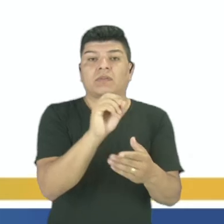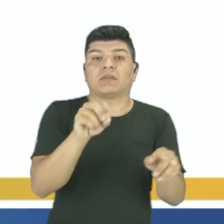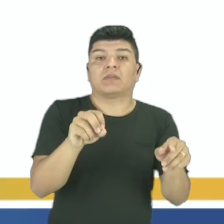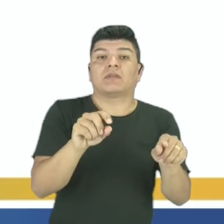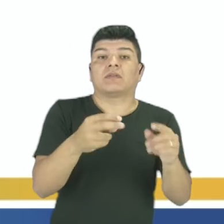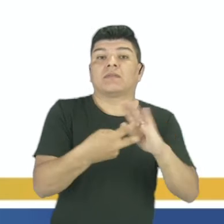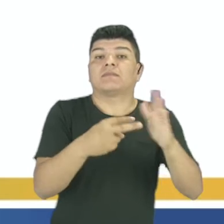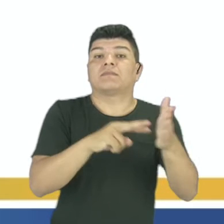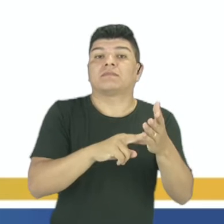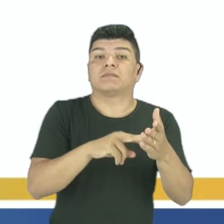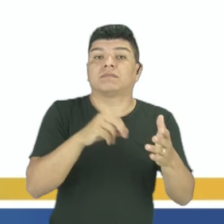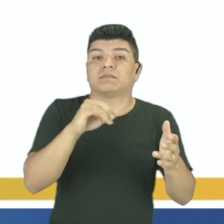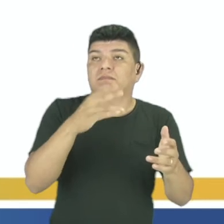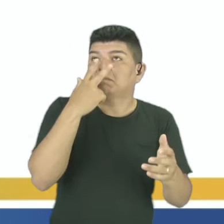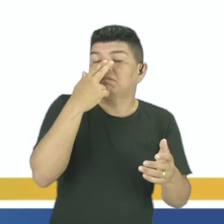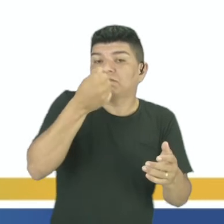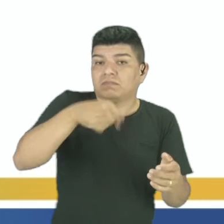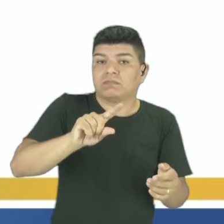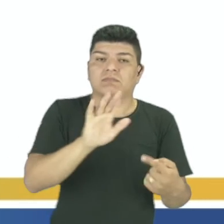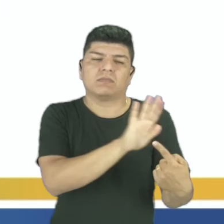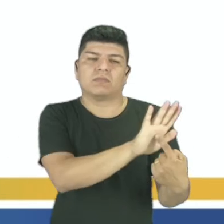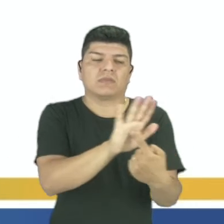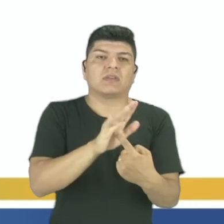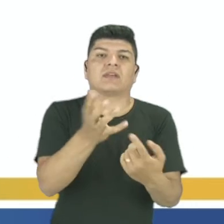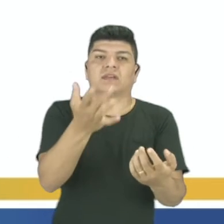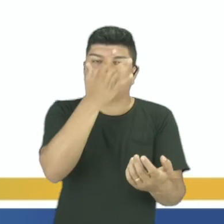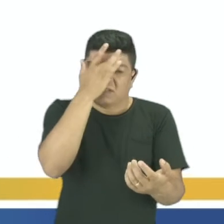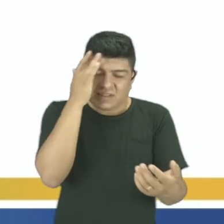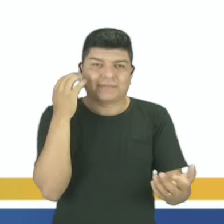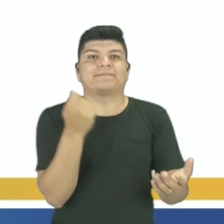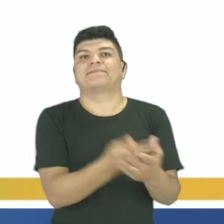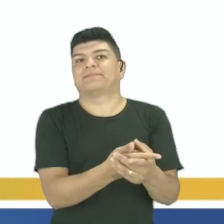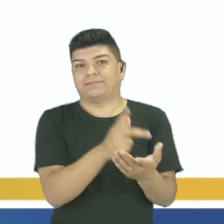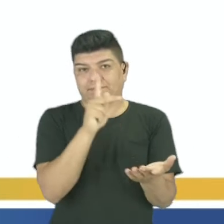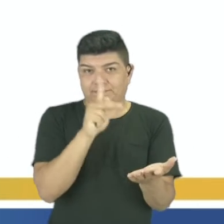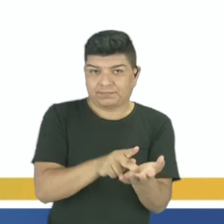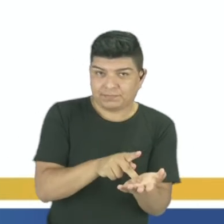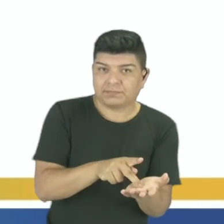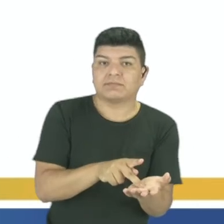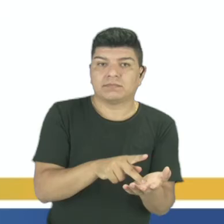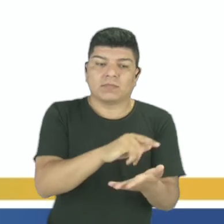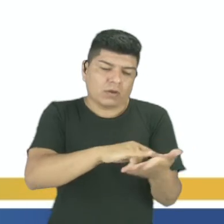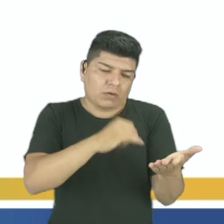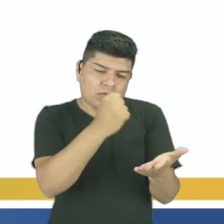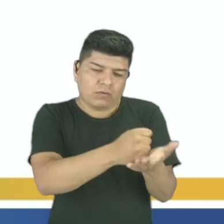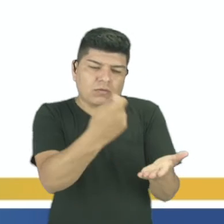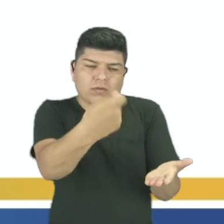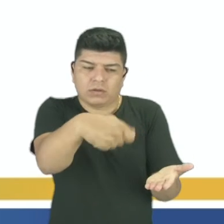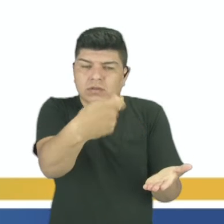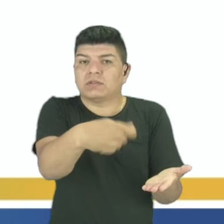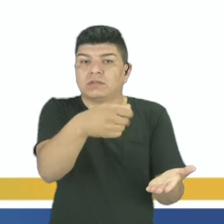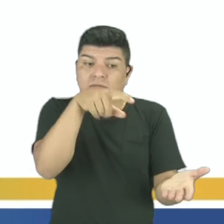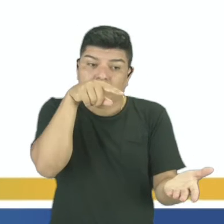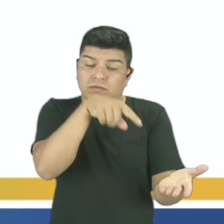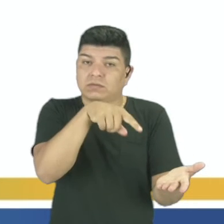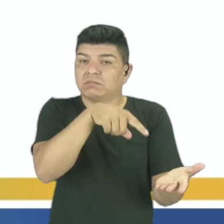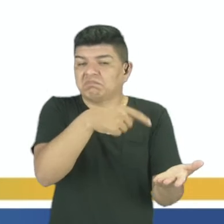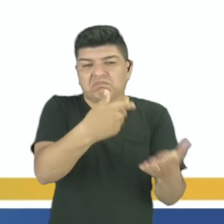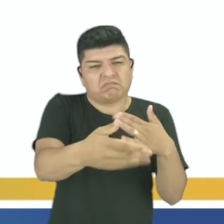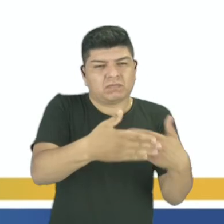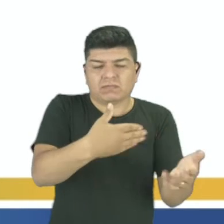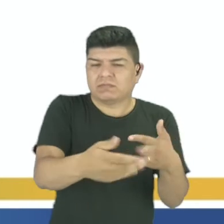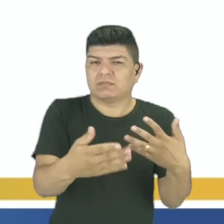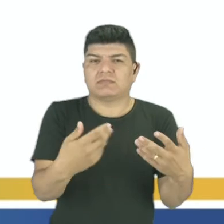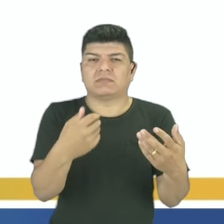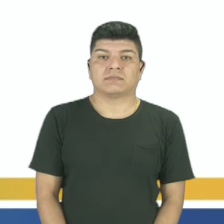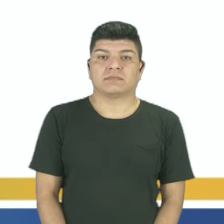fazer essa parte sem que fique na cara que você quer que o cliente compre. Contrate ou preciso daquilo, seja lá o que for que você